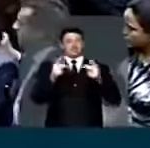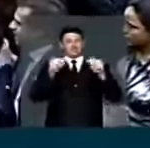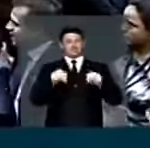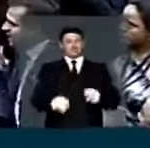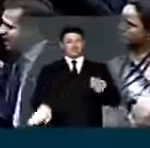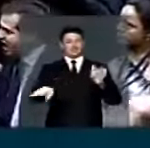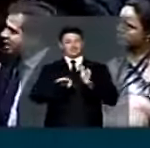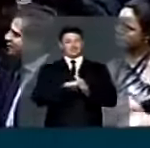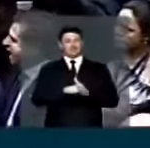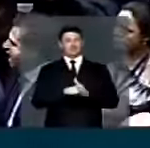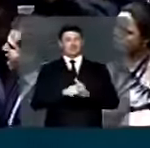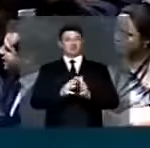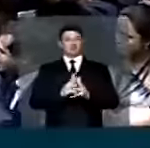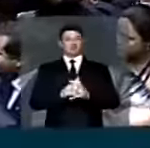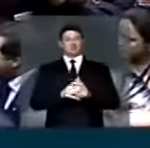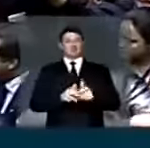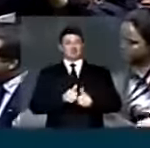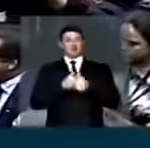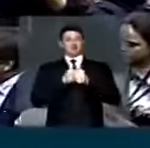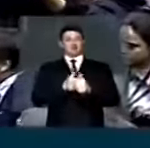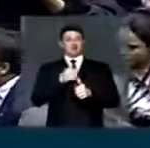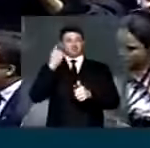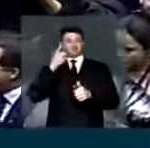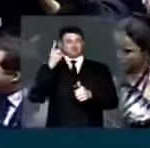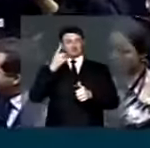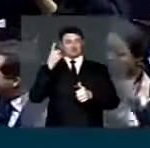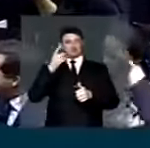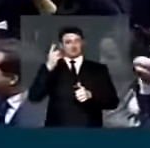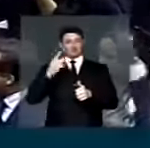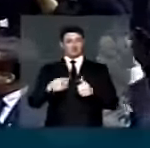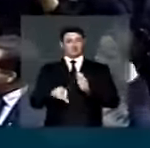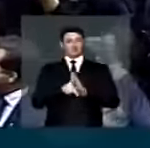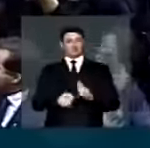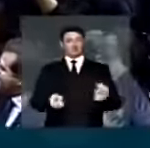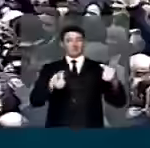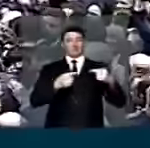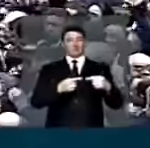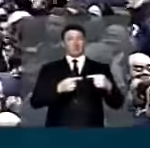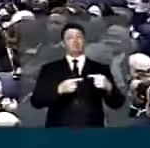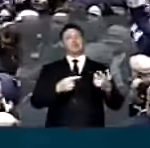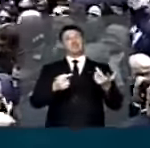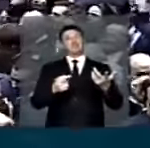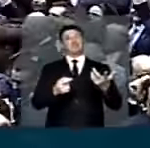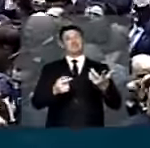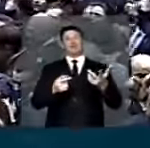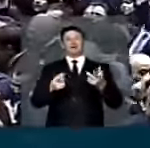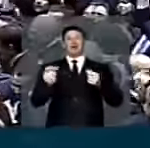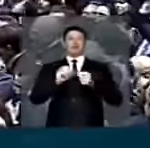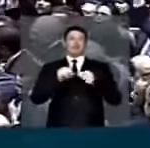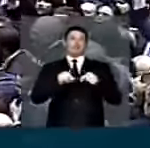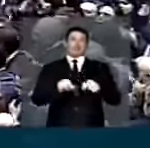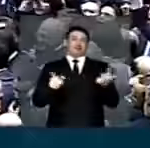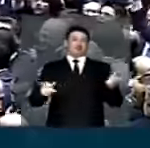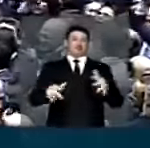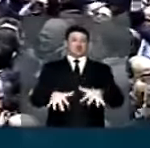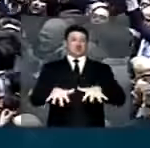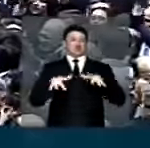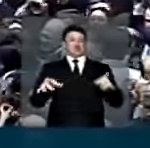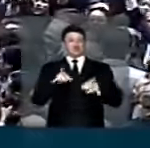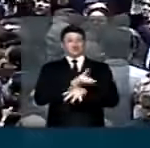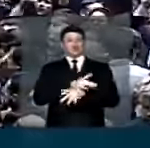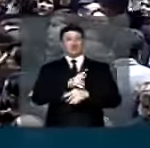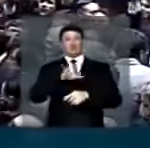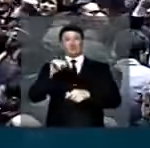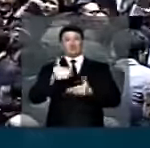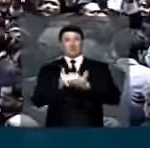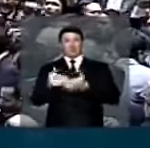sendo acompanhada por parlamentares de oposição e cria esse clima. A sessão foi encerrada, a